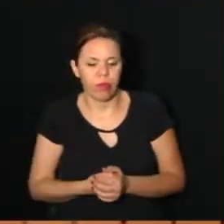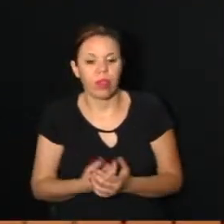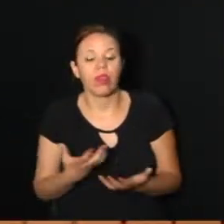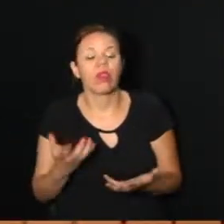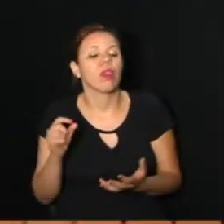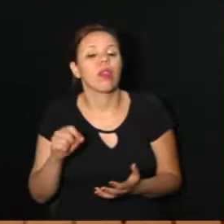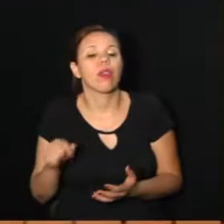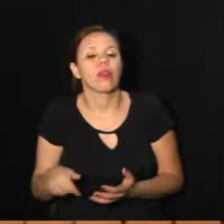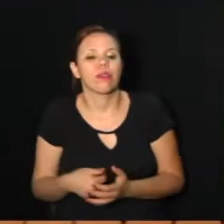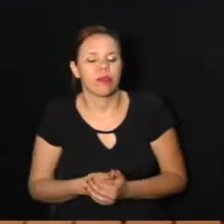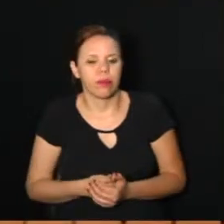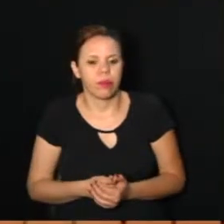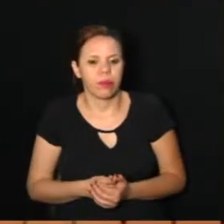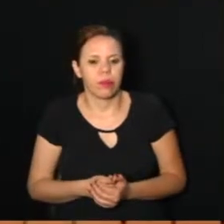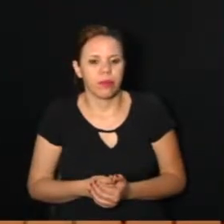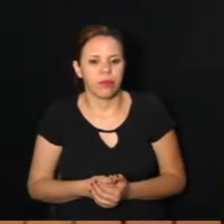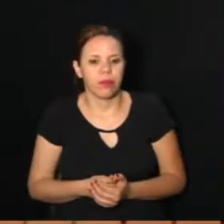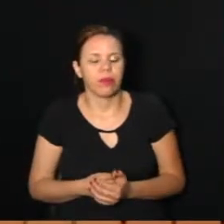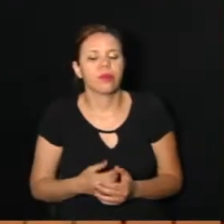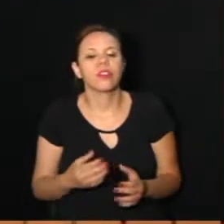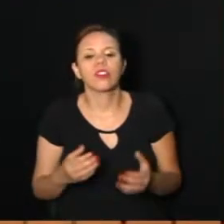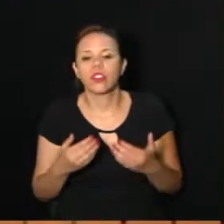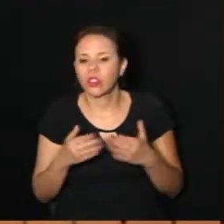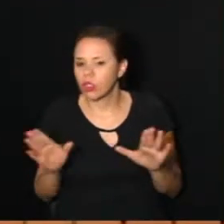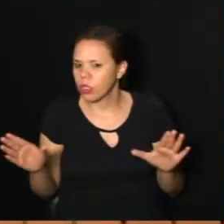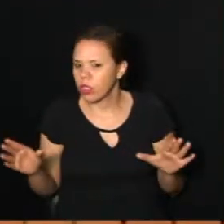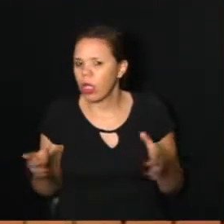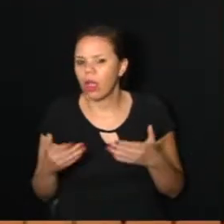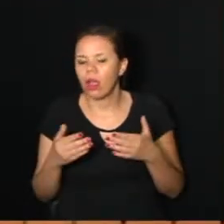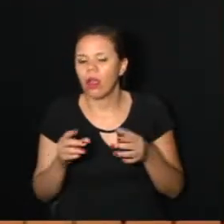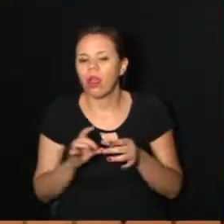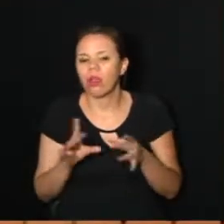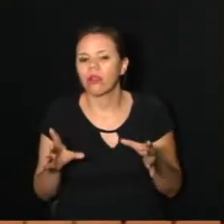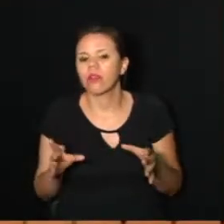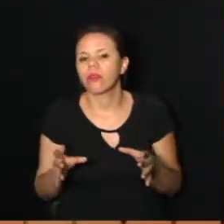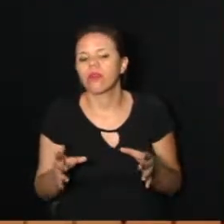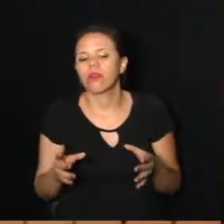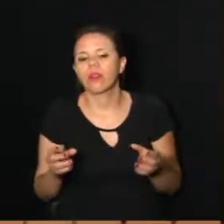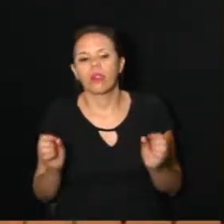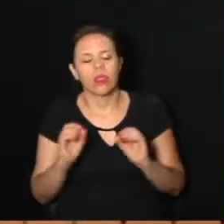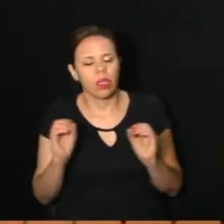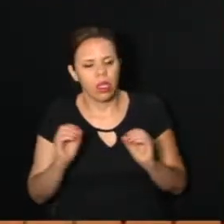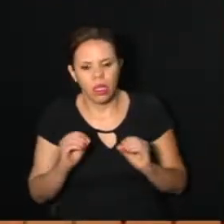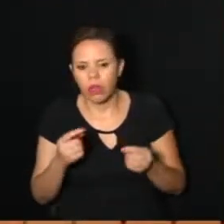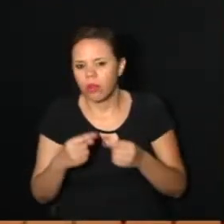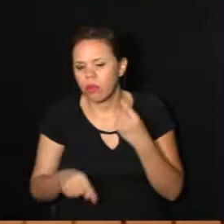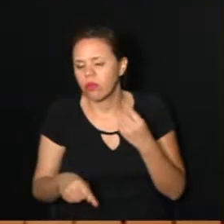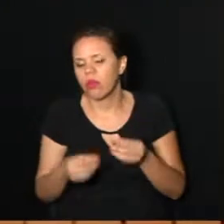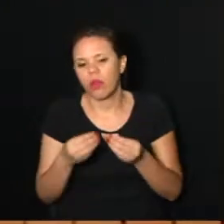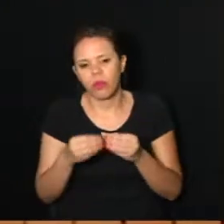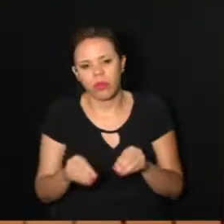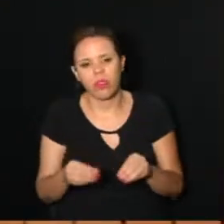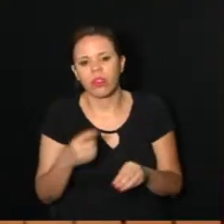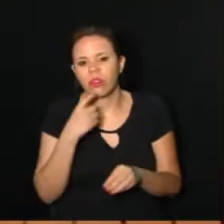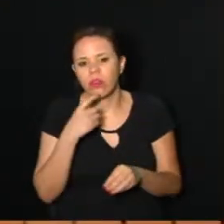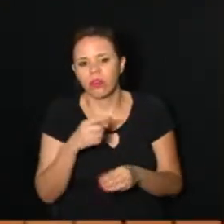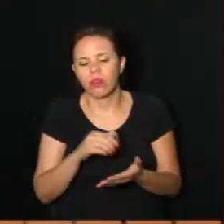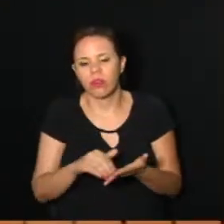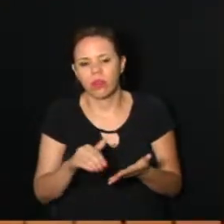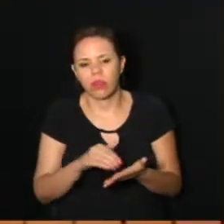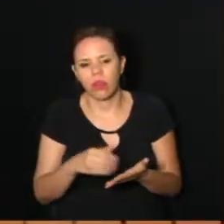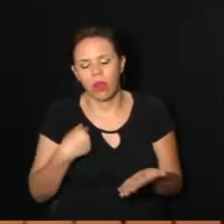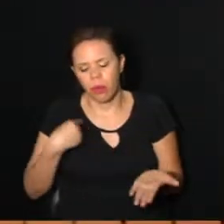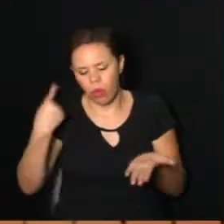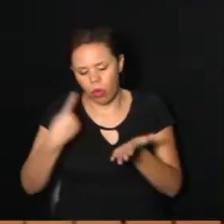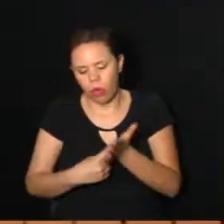aqui é total liberdade abaixo incomodidade classificada pela Prefeitura de Campinas. Me comprometo